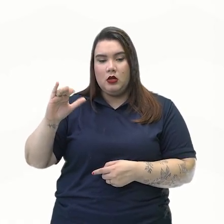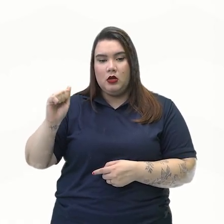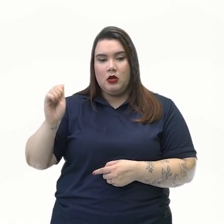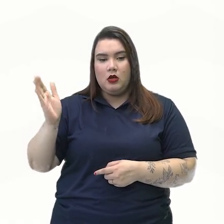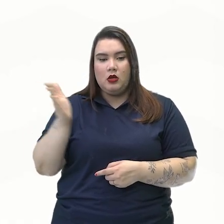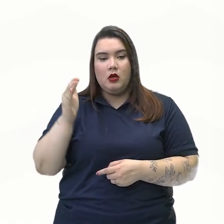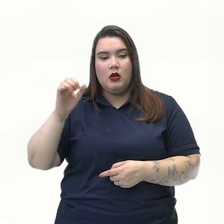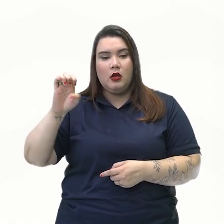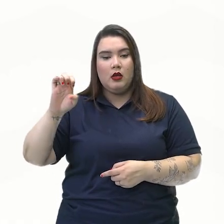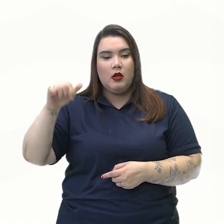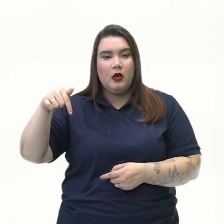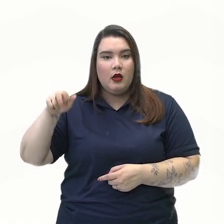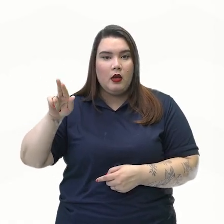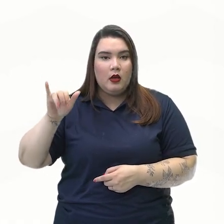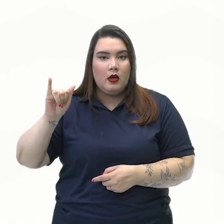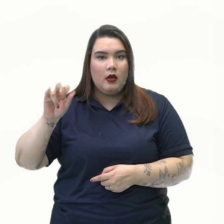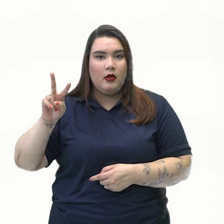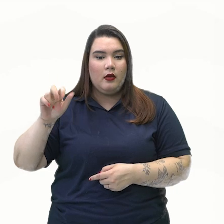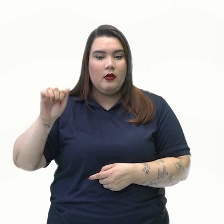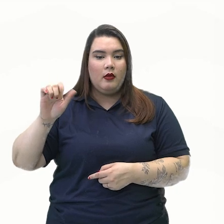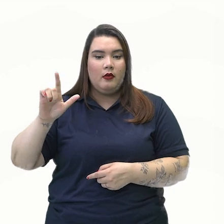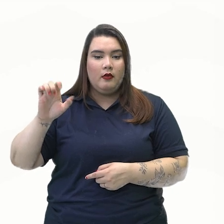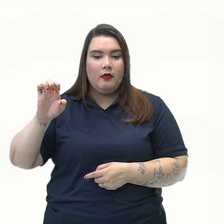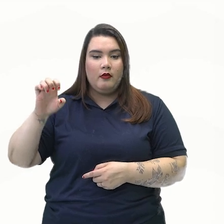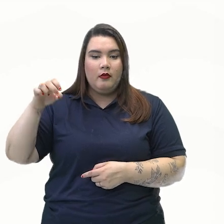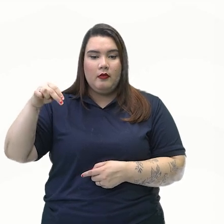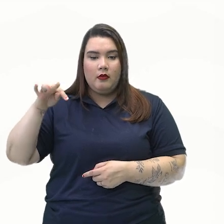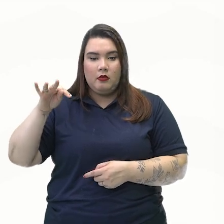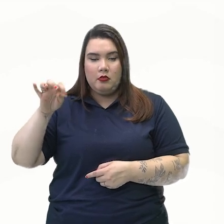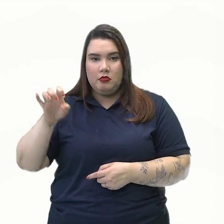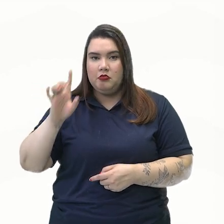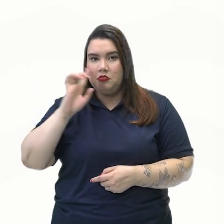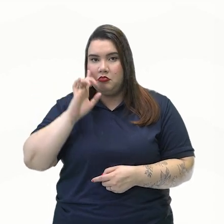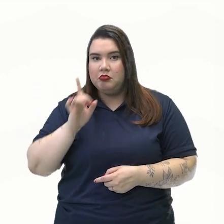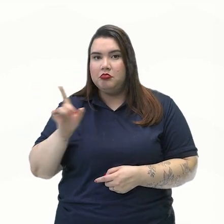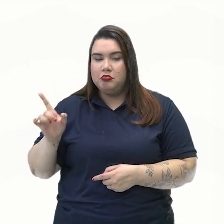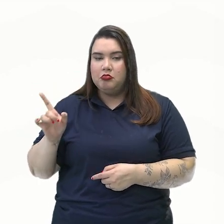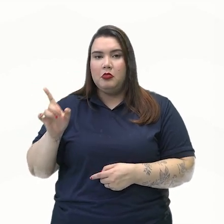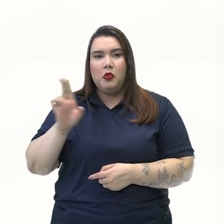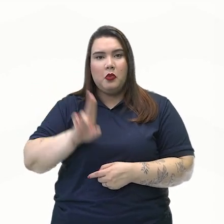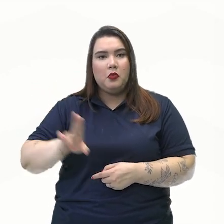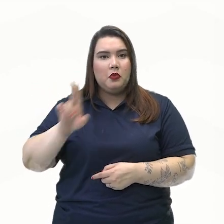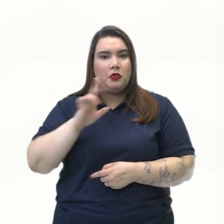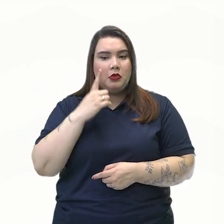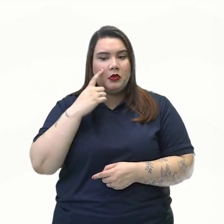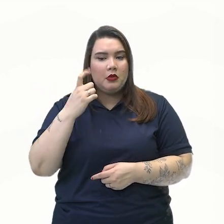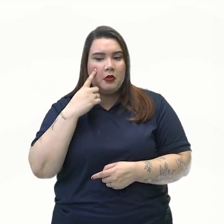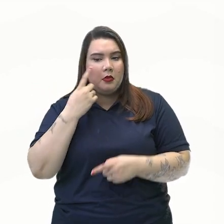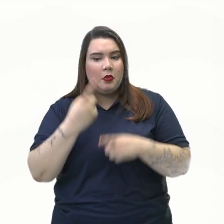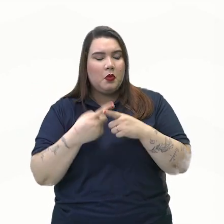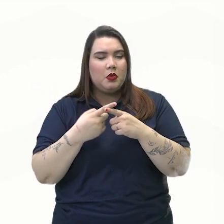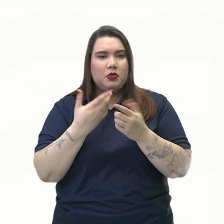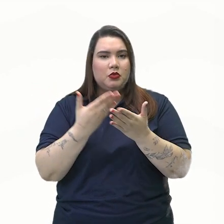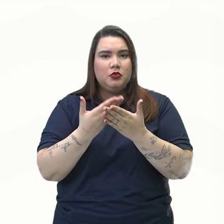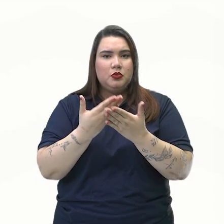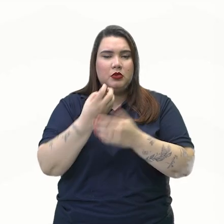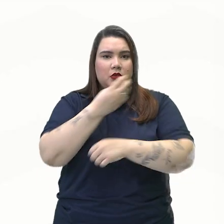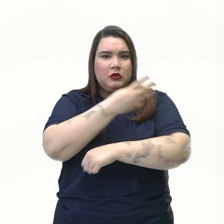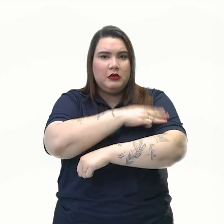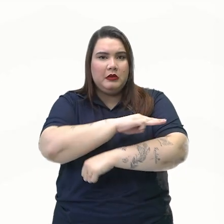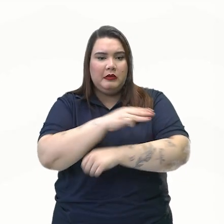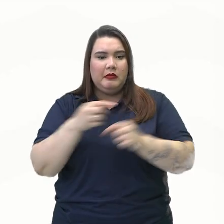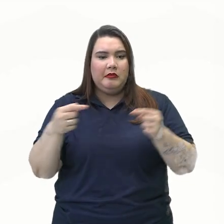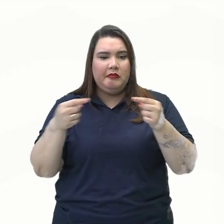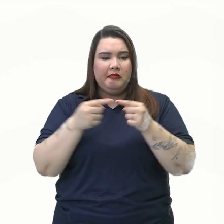muito interessante, né? Uma utilização lá, às vezes a pessoa se pergunta por que estuda lá no terceiro ano